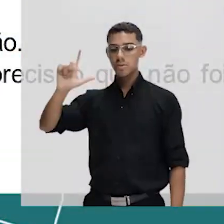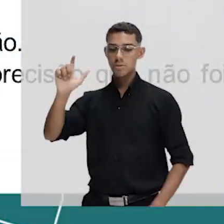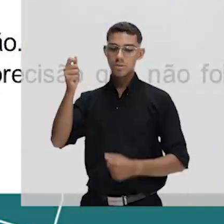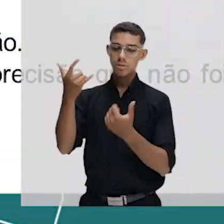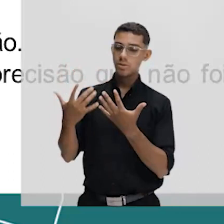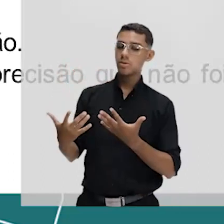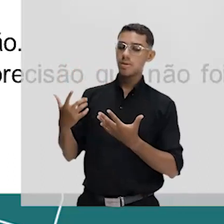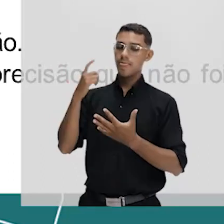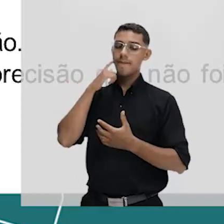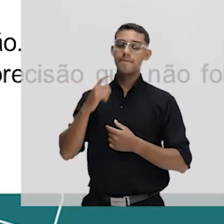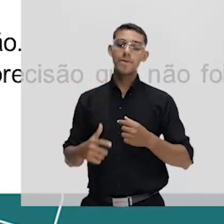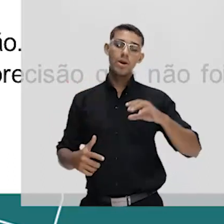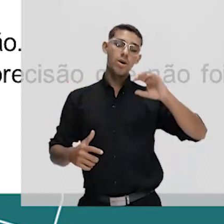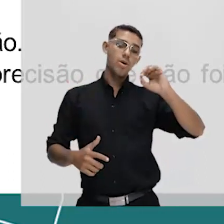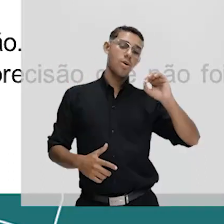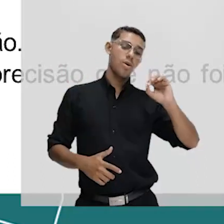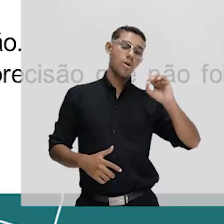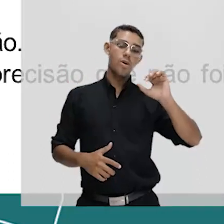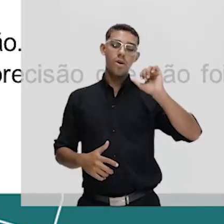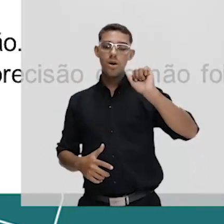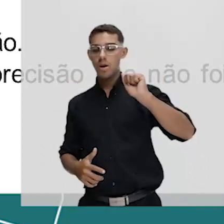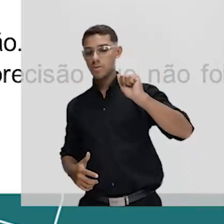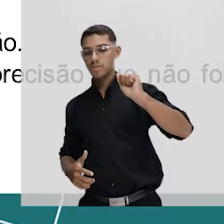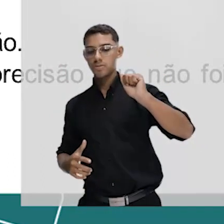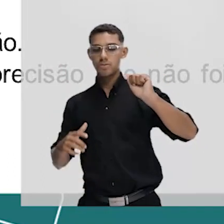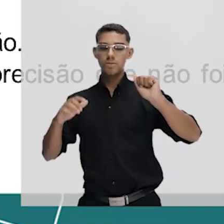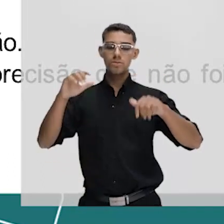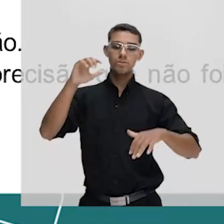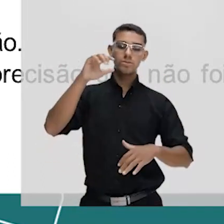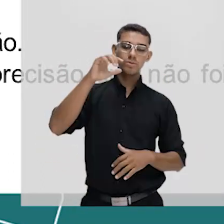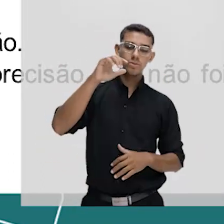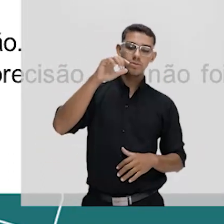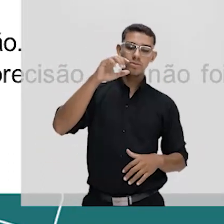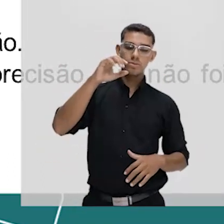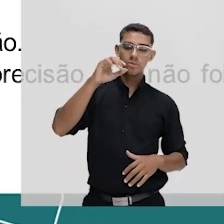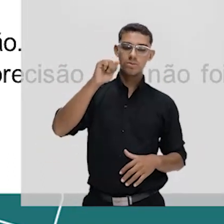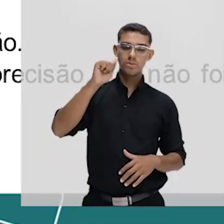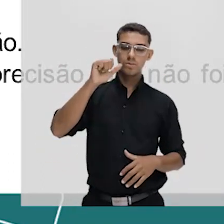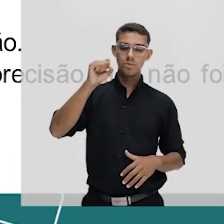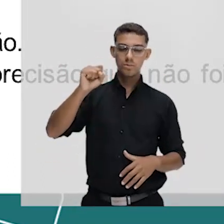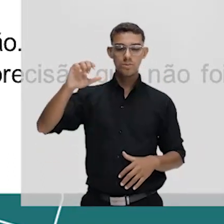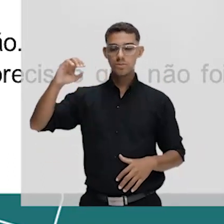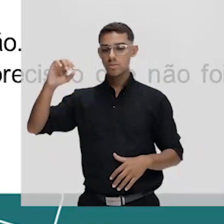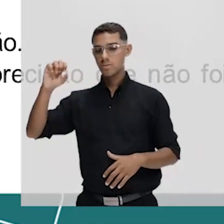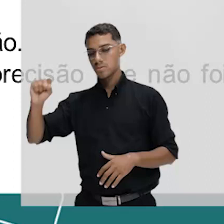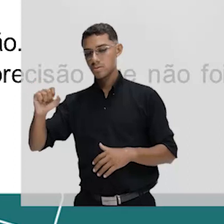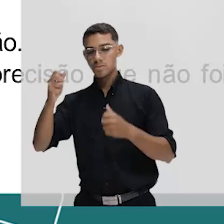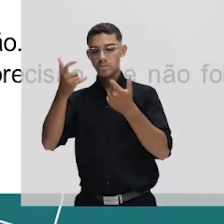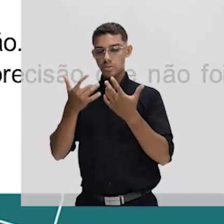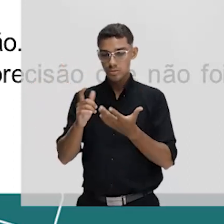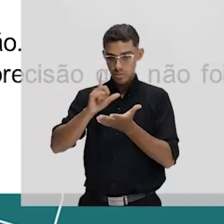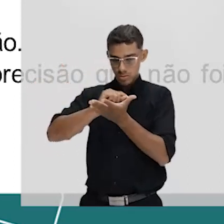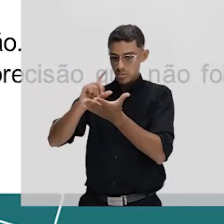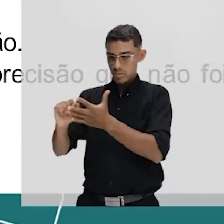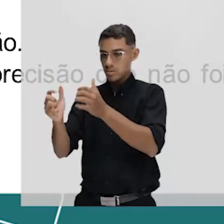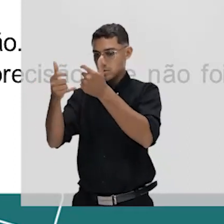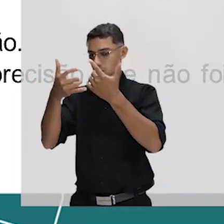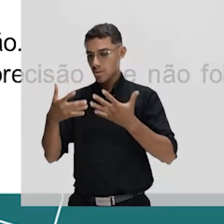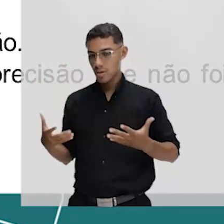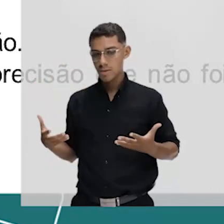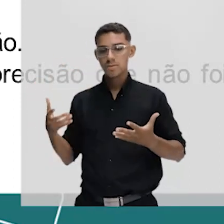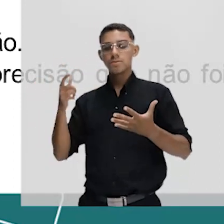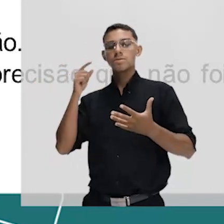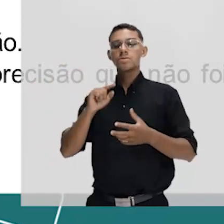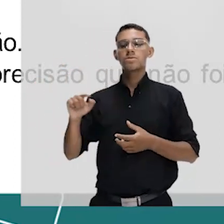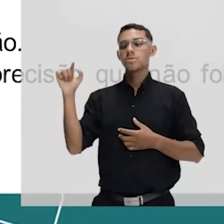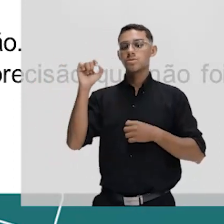definidos, o, a, as, os, é o tipo de artigo usado para determinar de forma mais precisa os